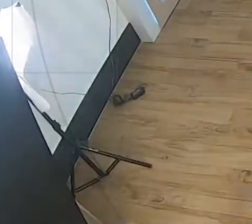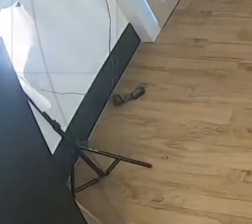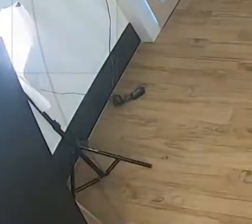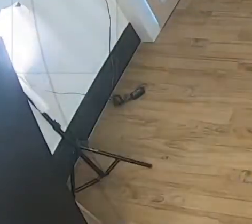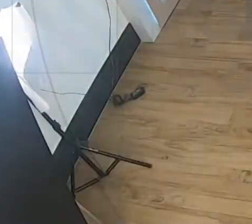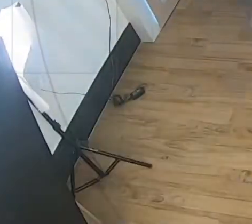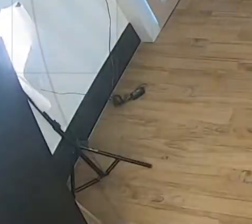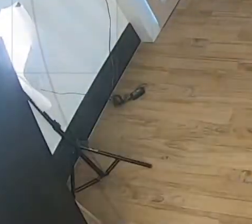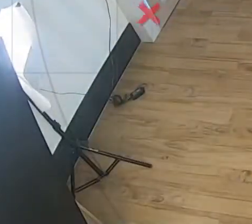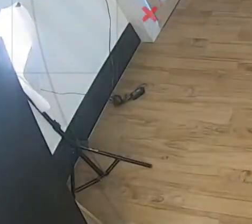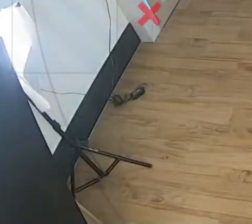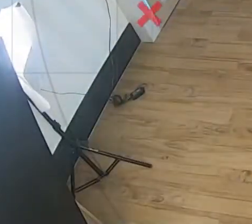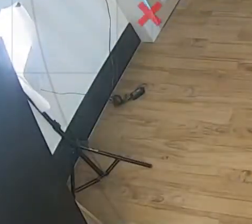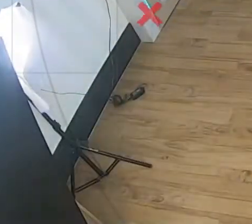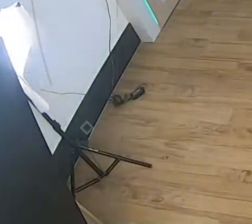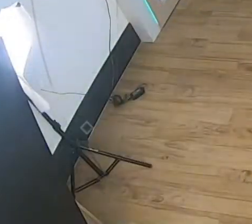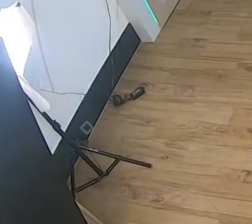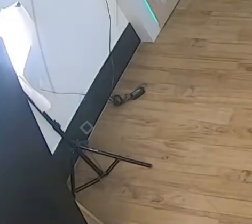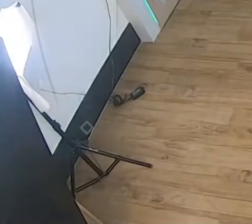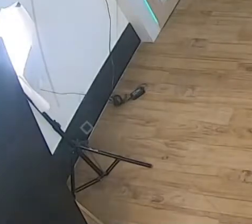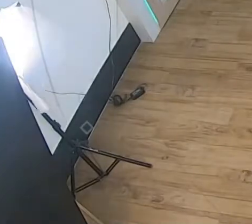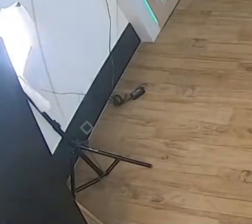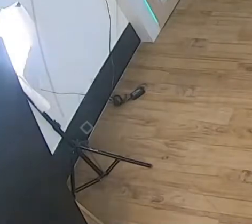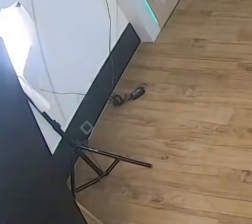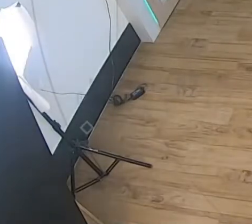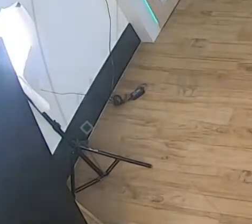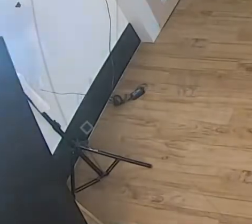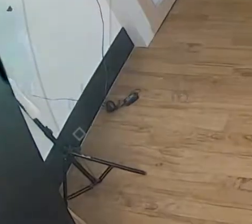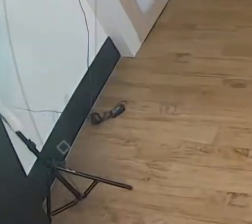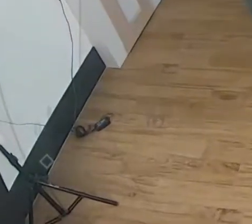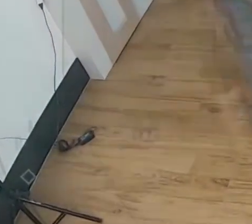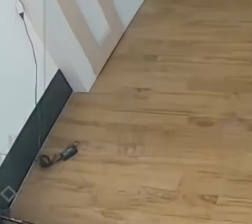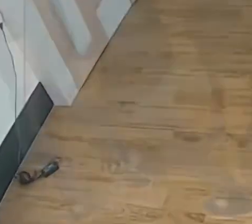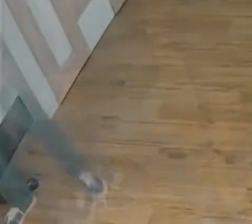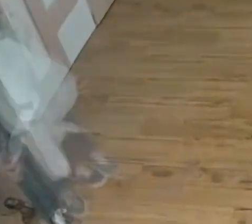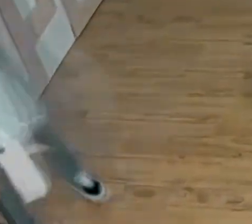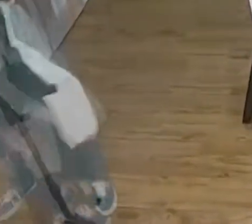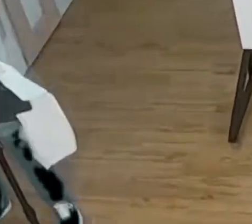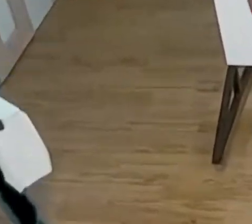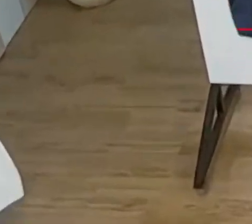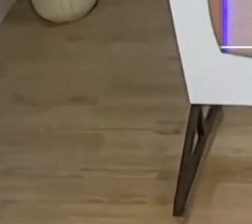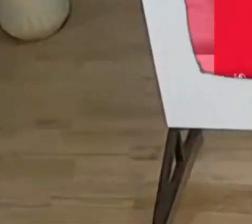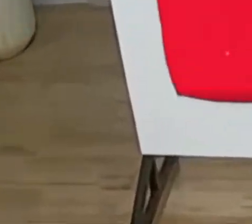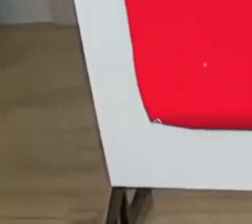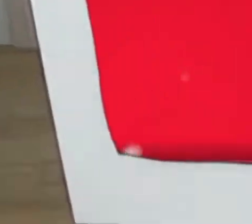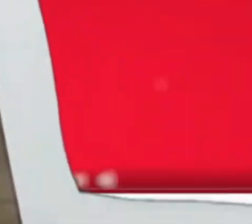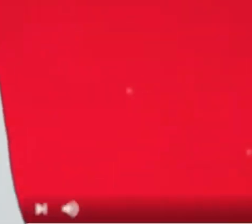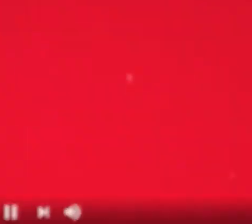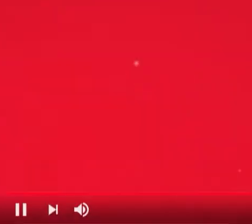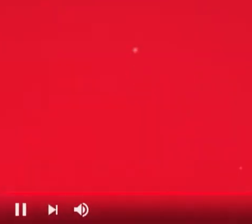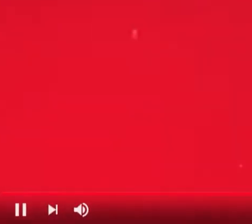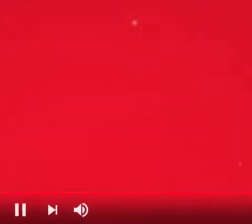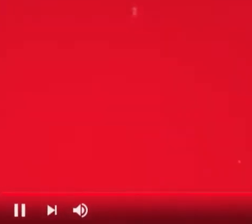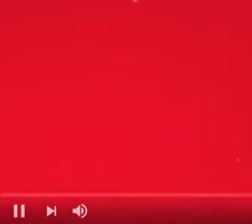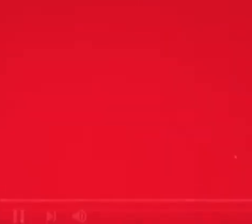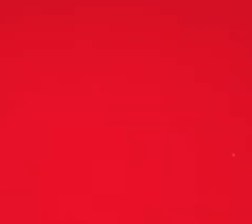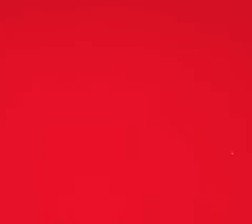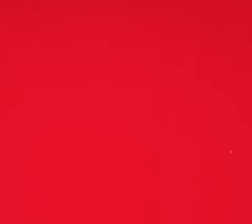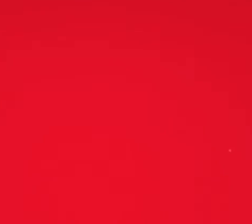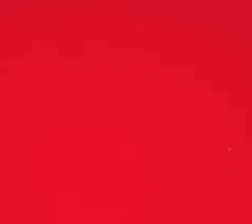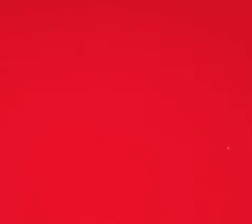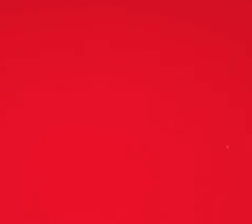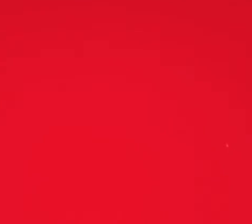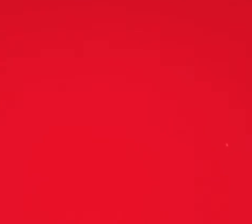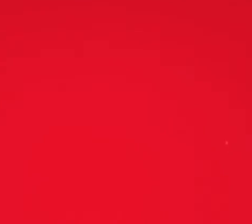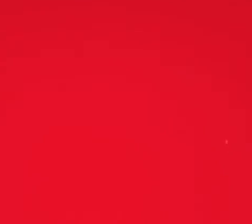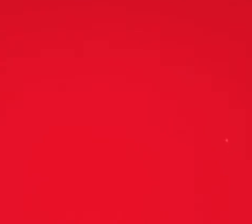Podcast PebMed. E na frequência. E muito mais. Confira todos nossos conteúdos em